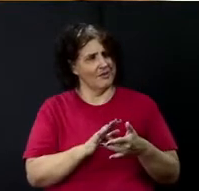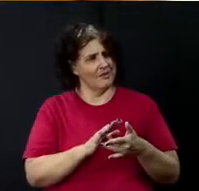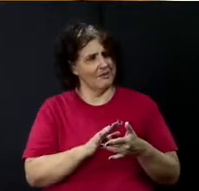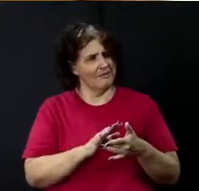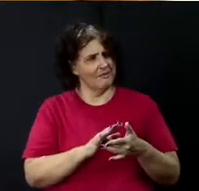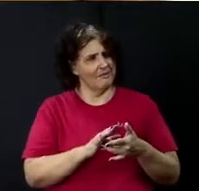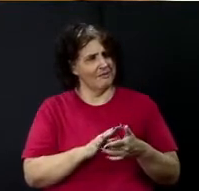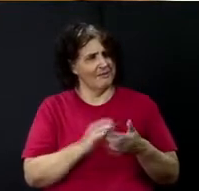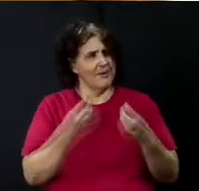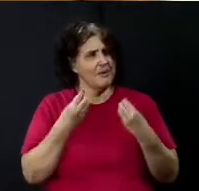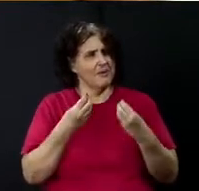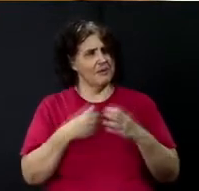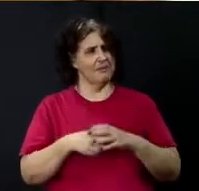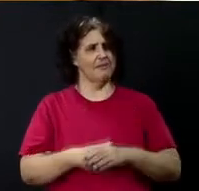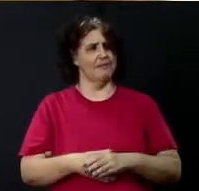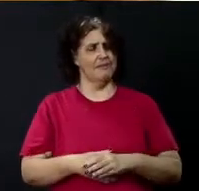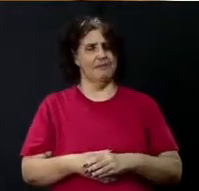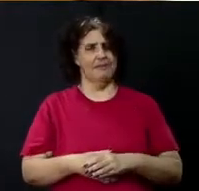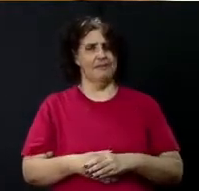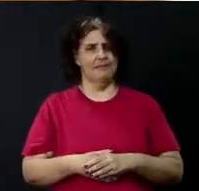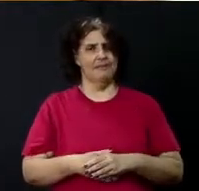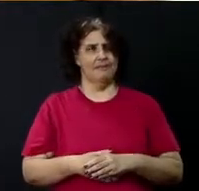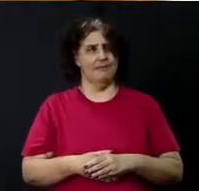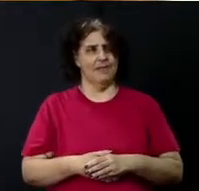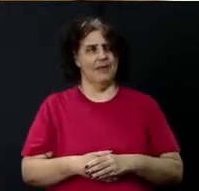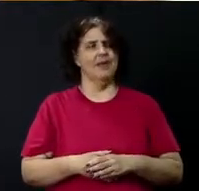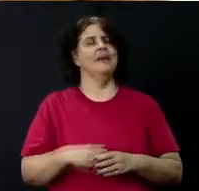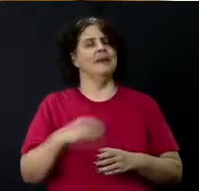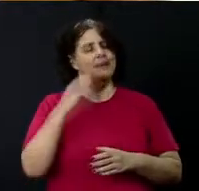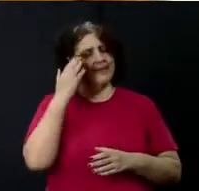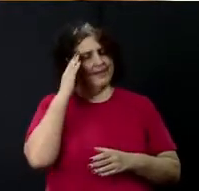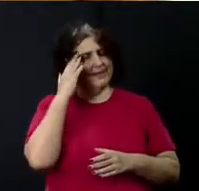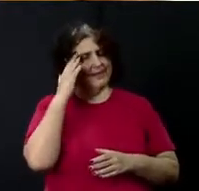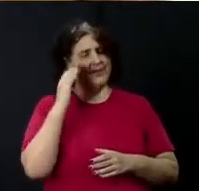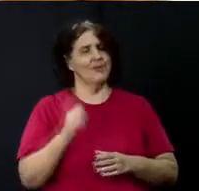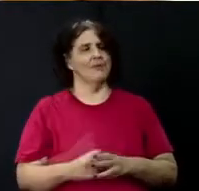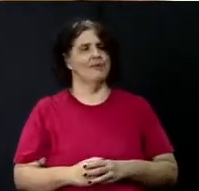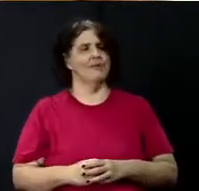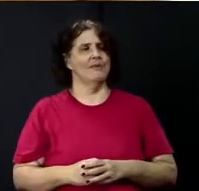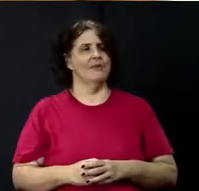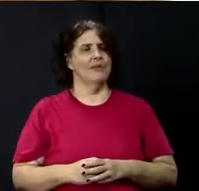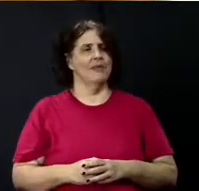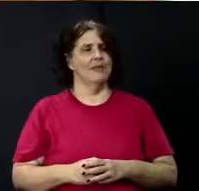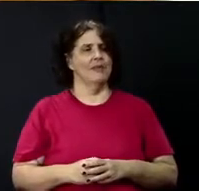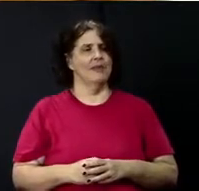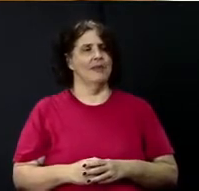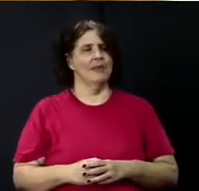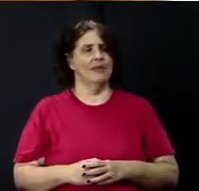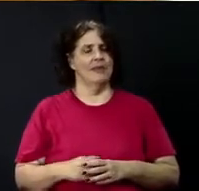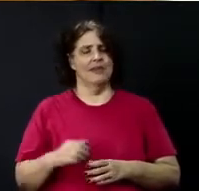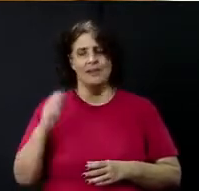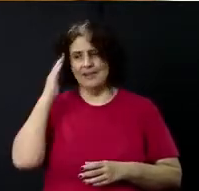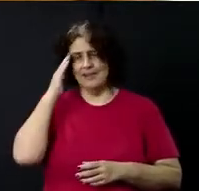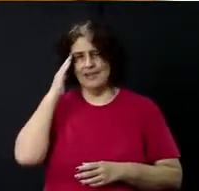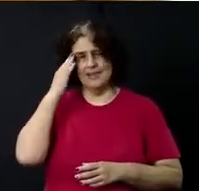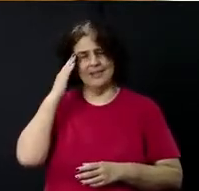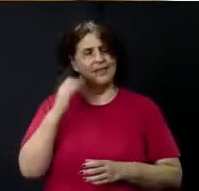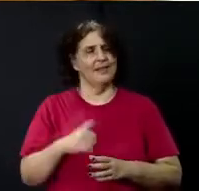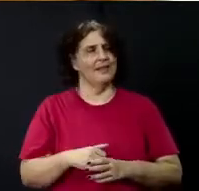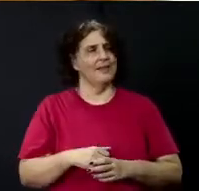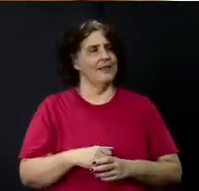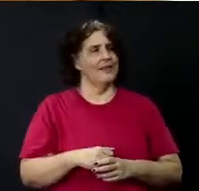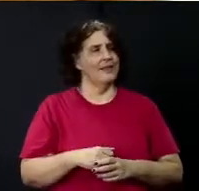os olhos. Sabemos que Deus não atende a pecadores, mas pelo contrário, se alguém teme a Deus e pratica a